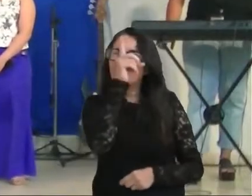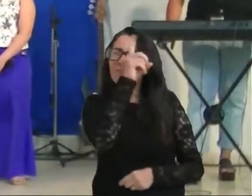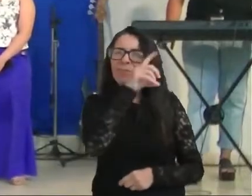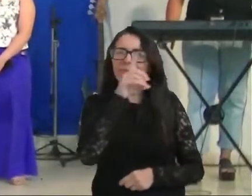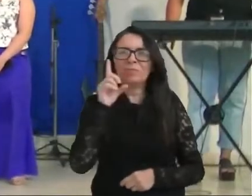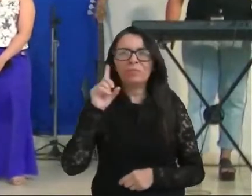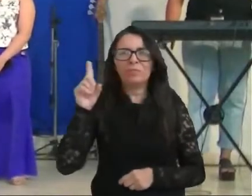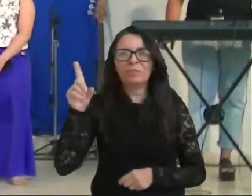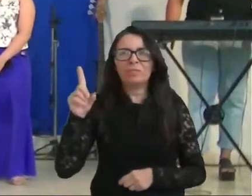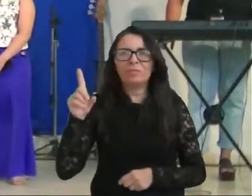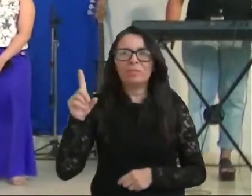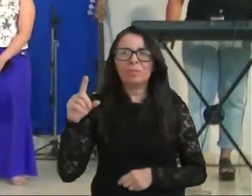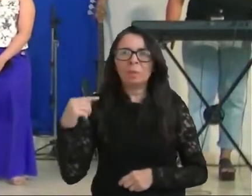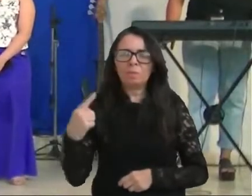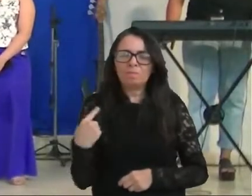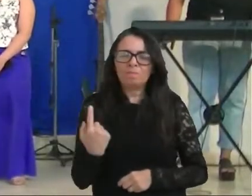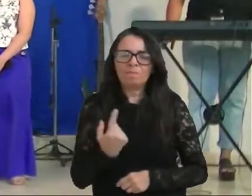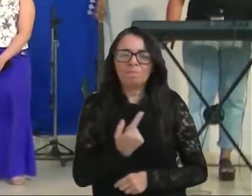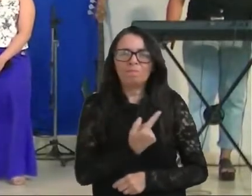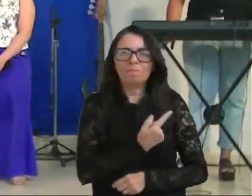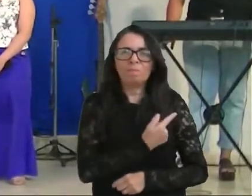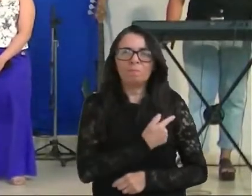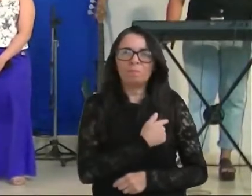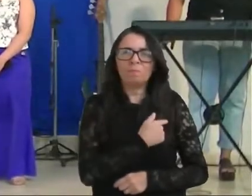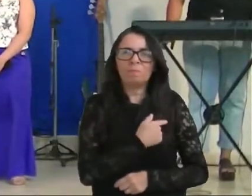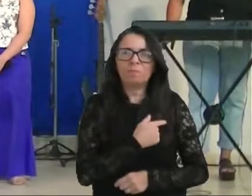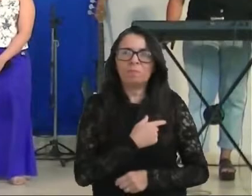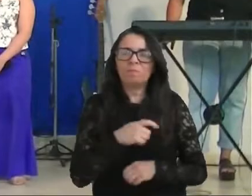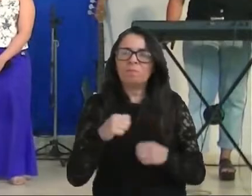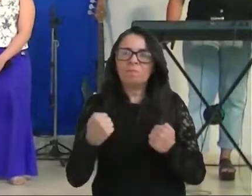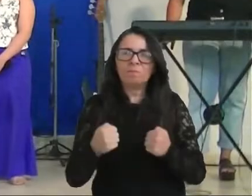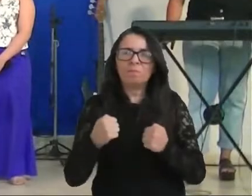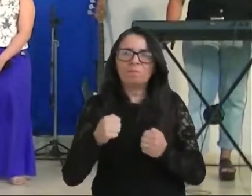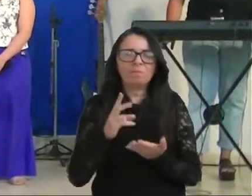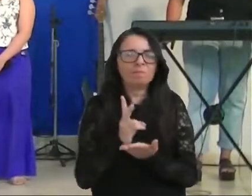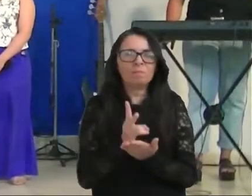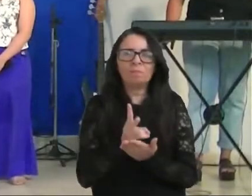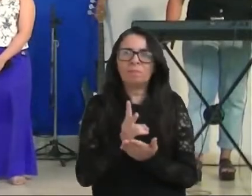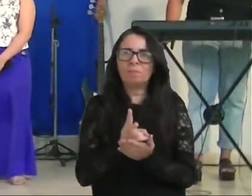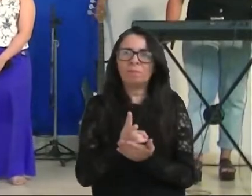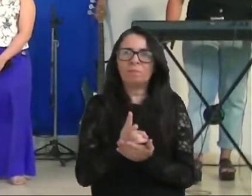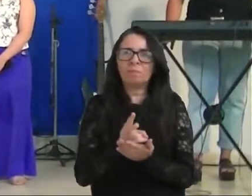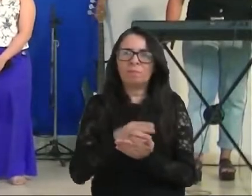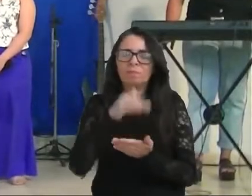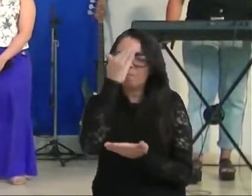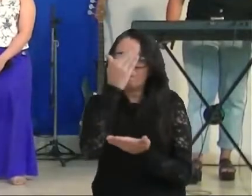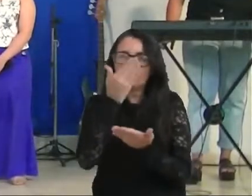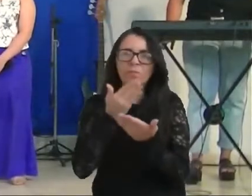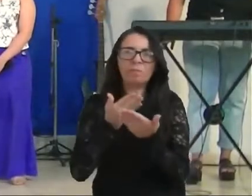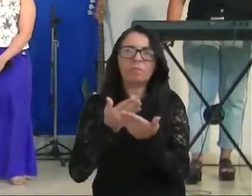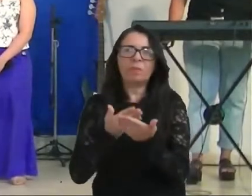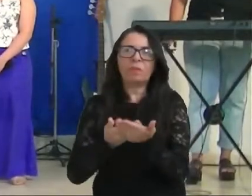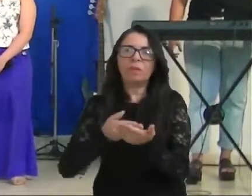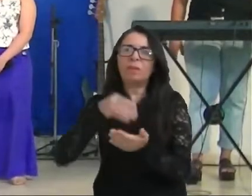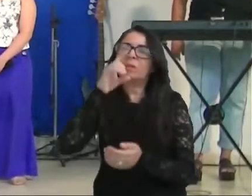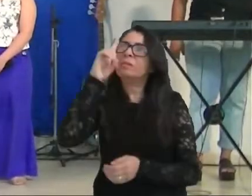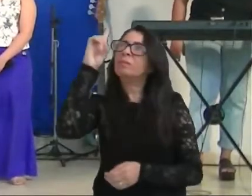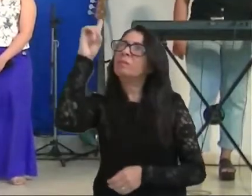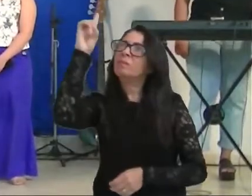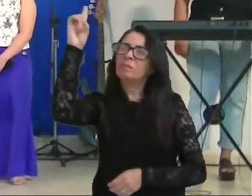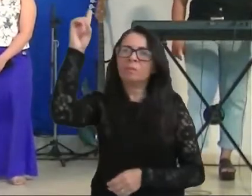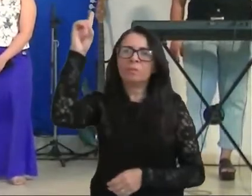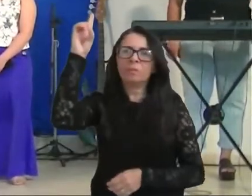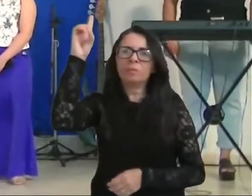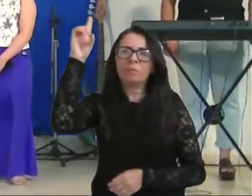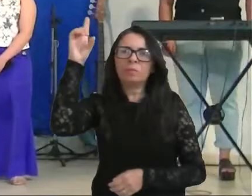Que possamos ser pacientes, que tudo isso um dia vai acabar. Que possamos acreditar em Deus, em oração, sempre